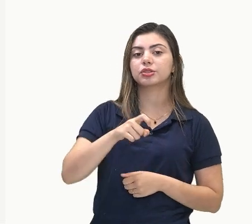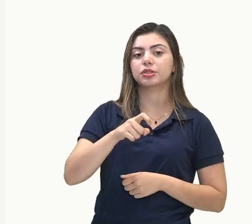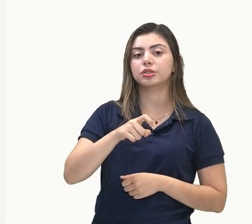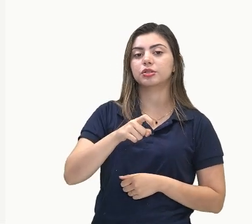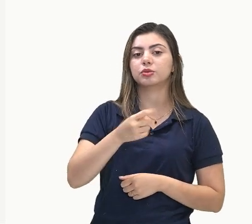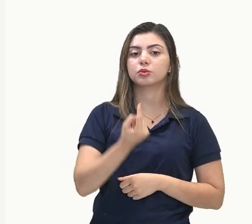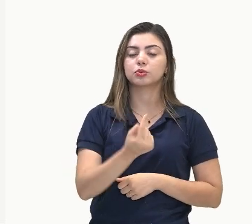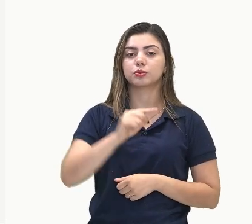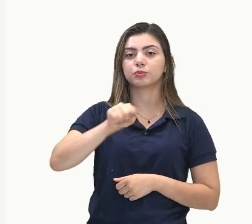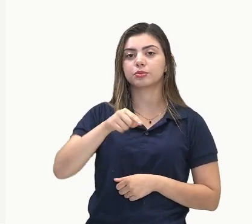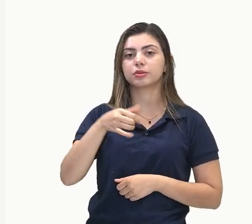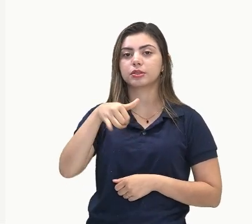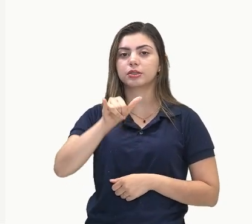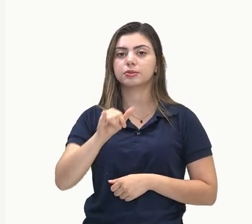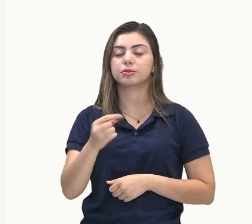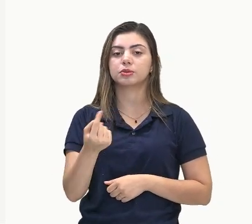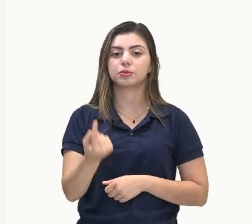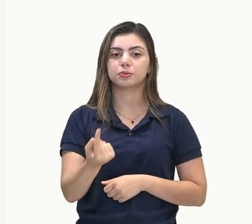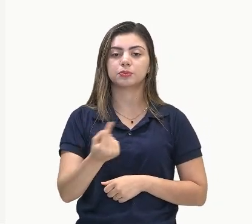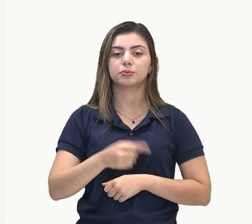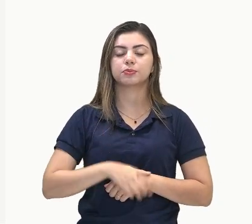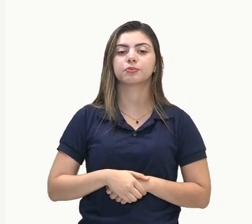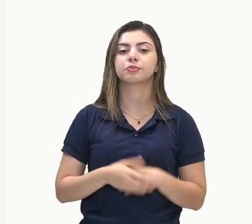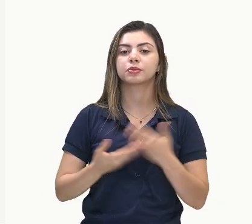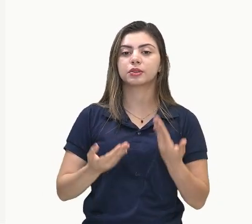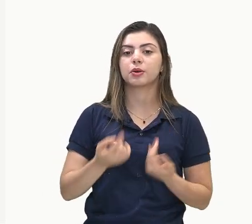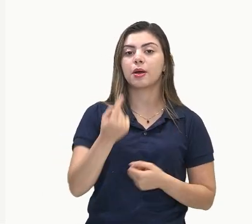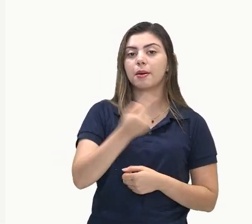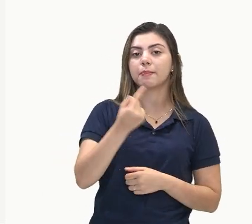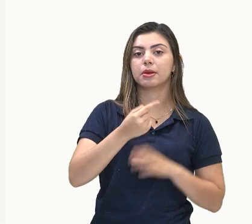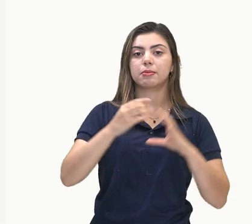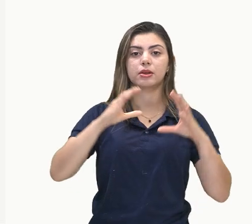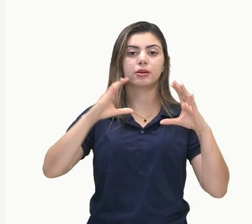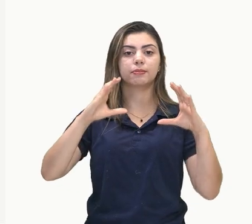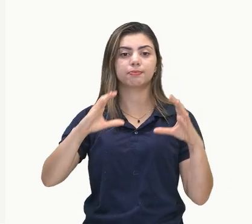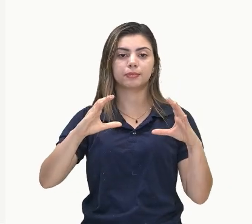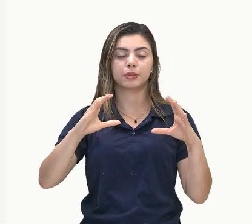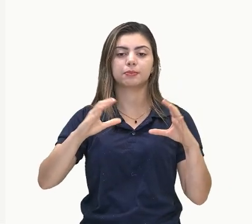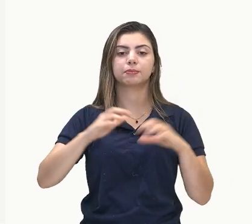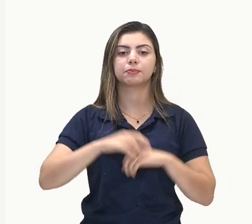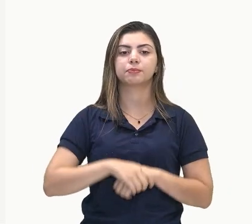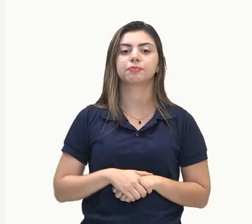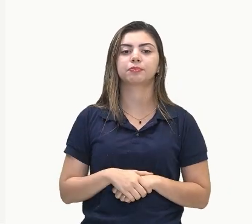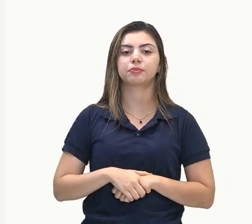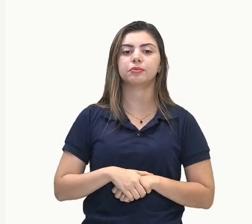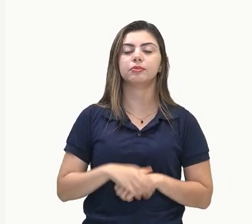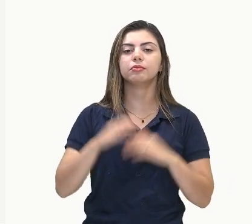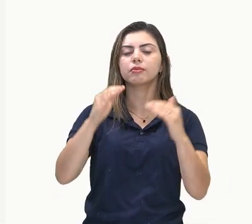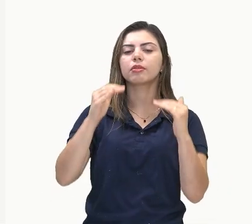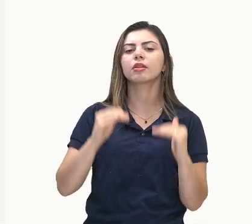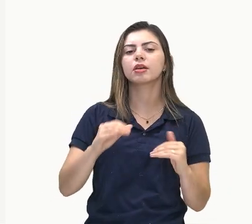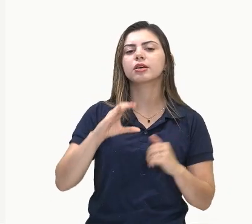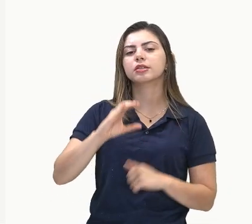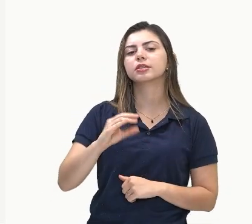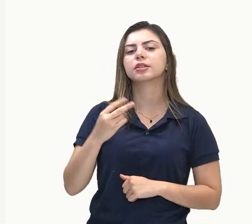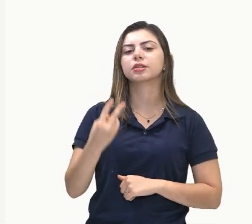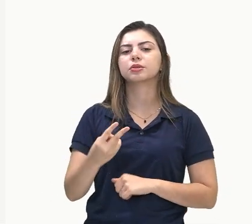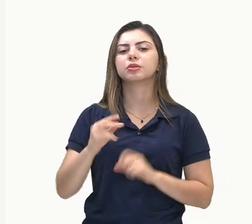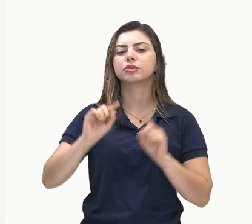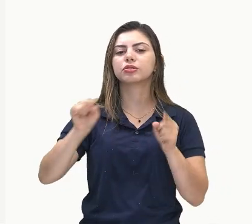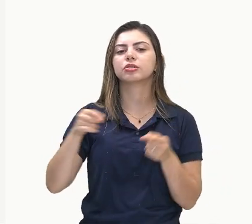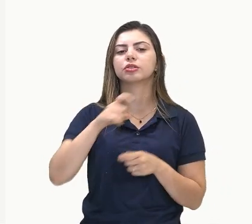as coordenadas do centro da primeira circunferência. E vamos chamar aqui de quem? x2